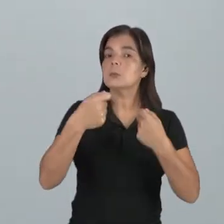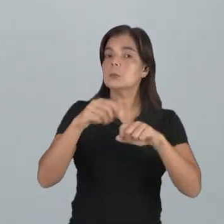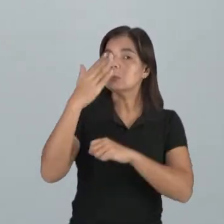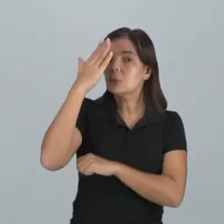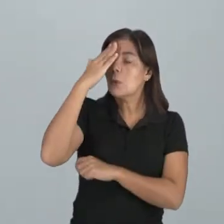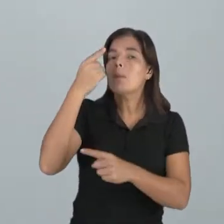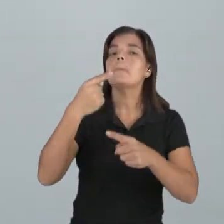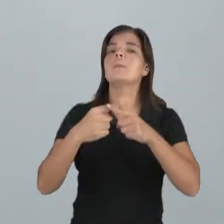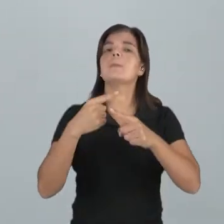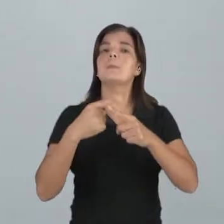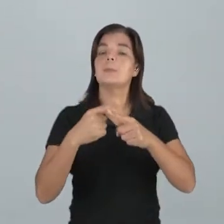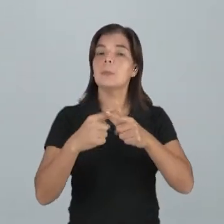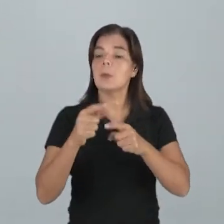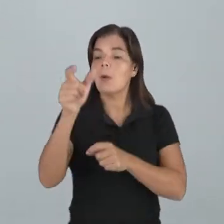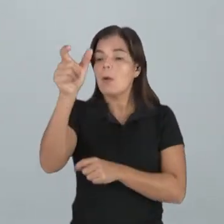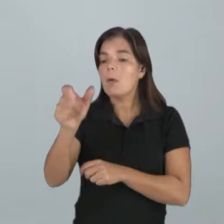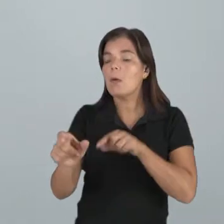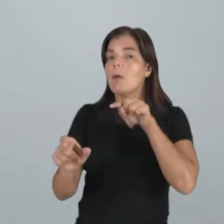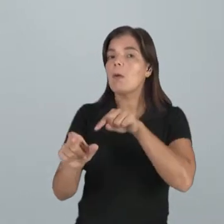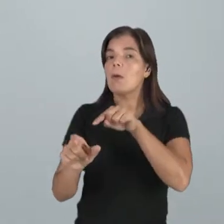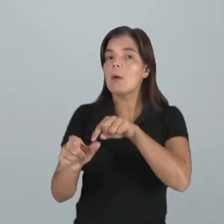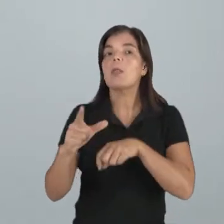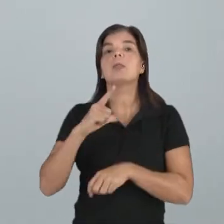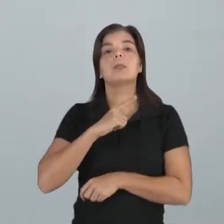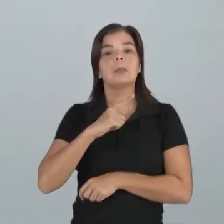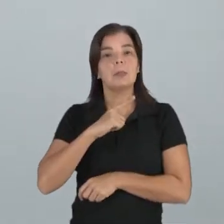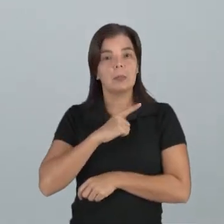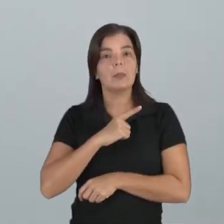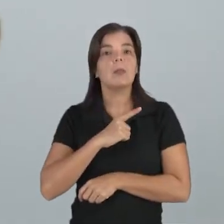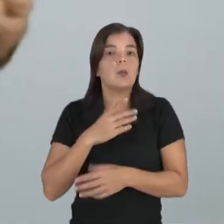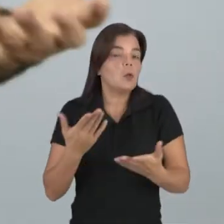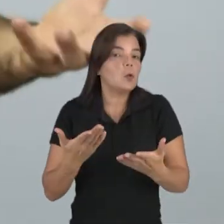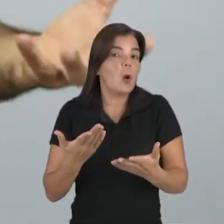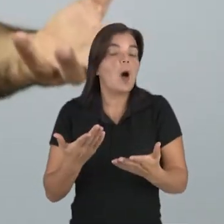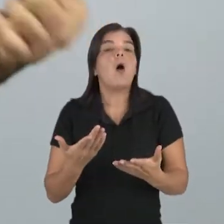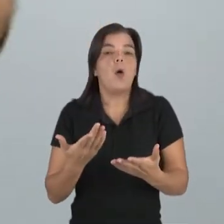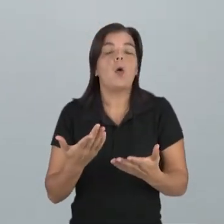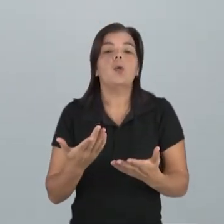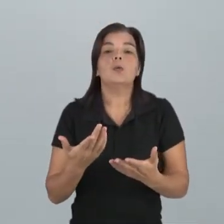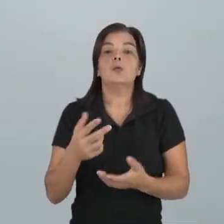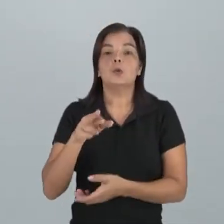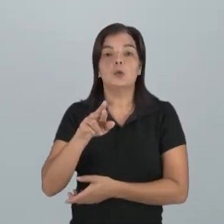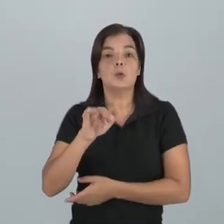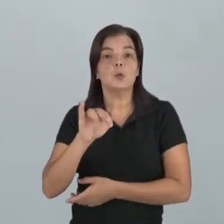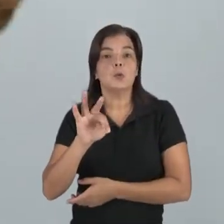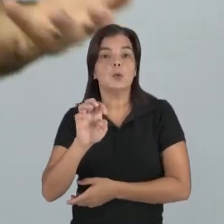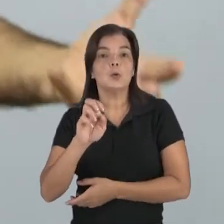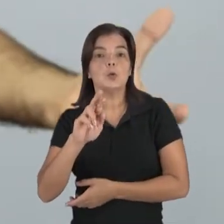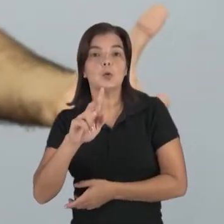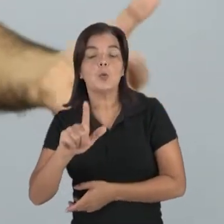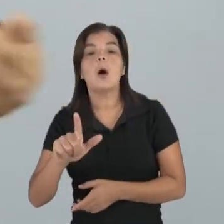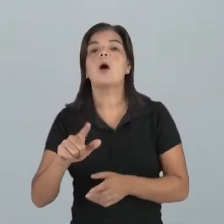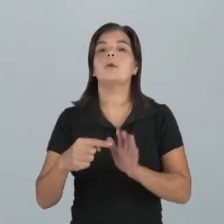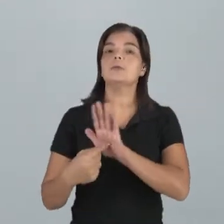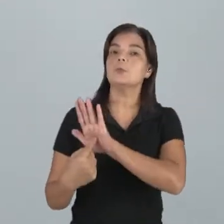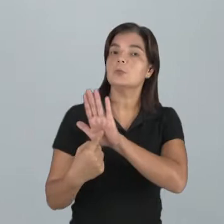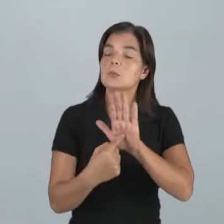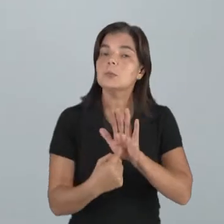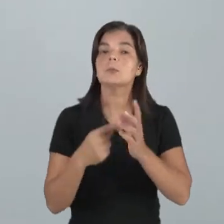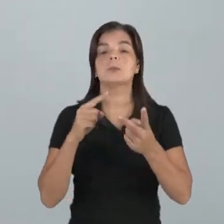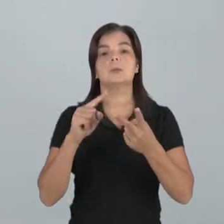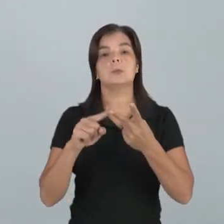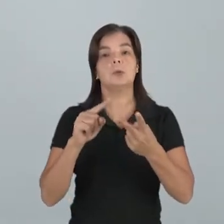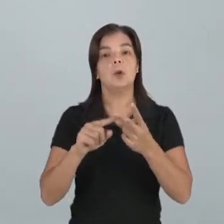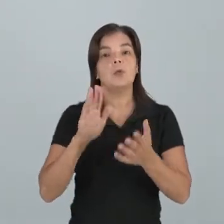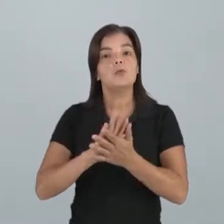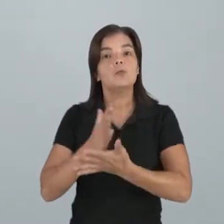entender por que ali há aquele tipo de ritual, aquele tipo de manifestação, aquele tipo